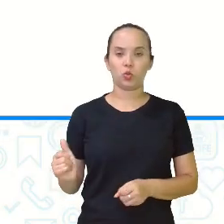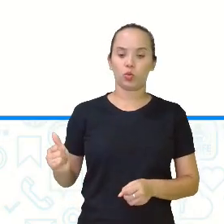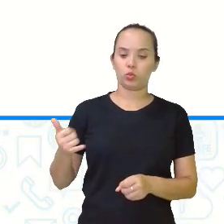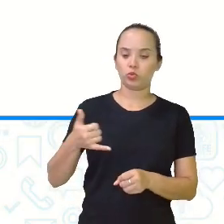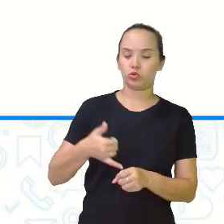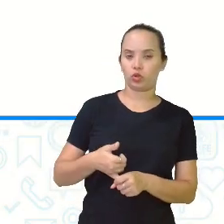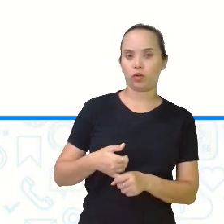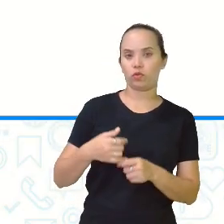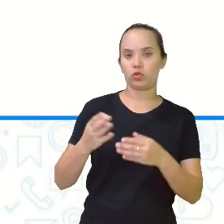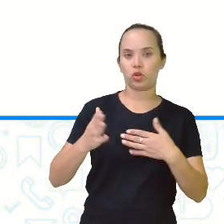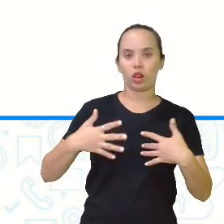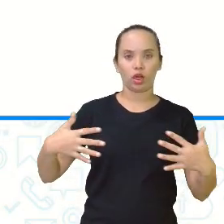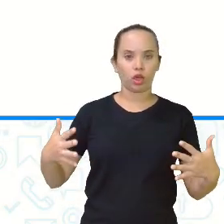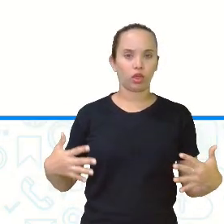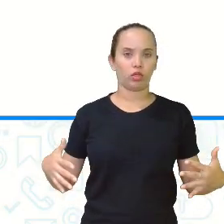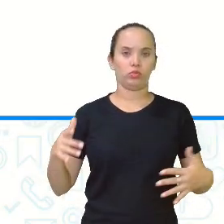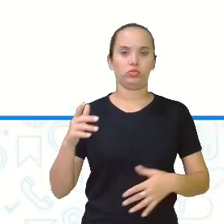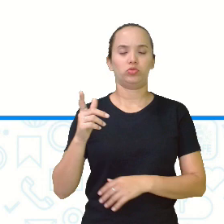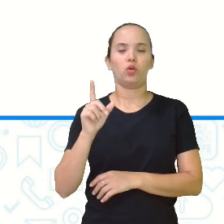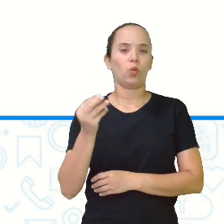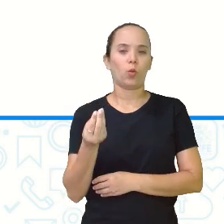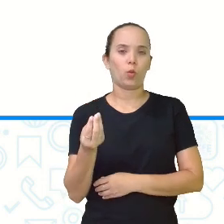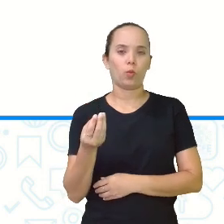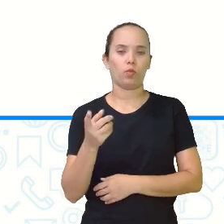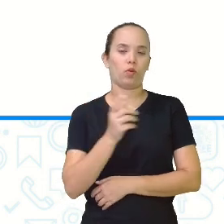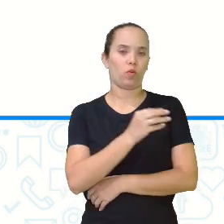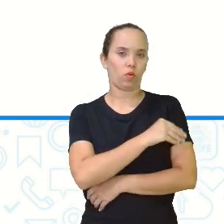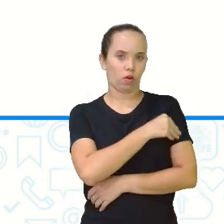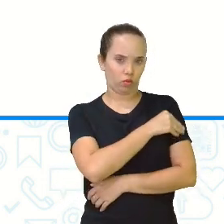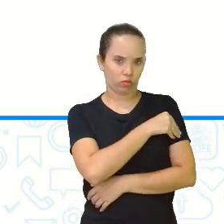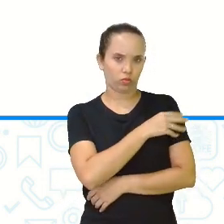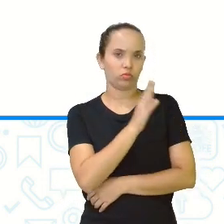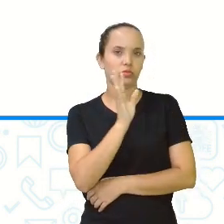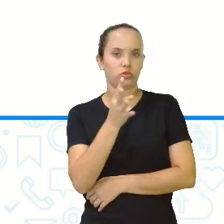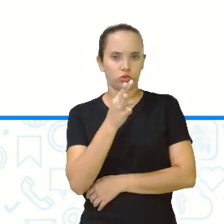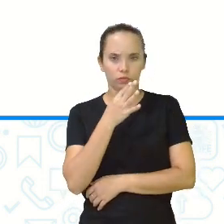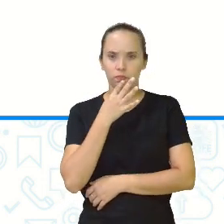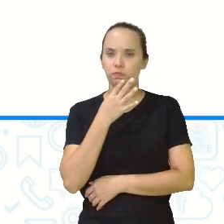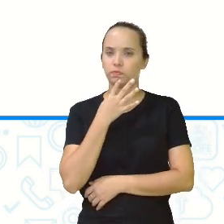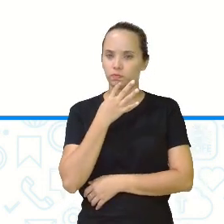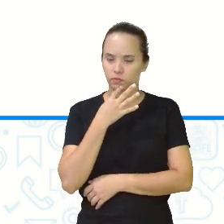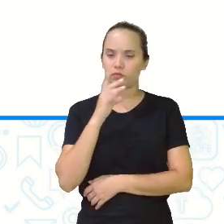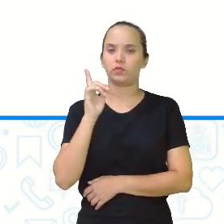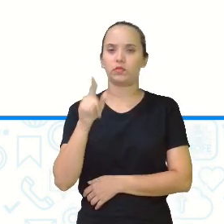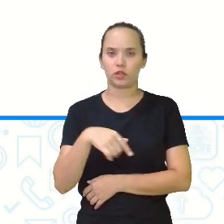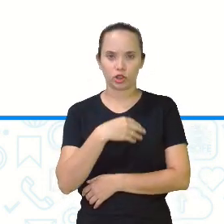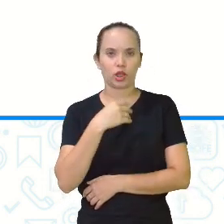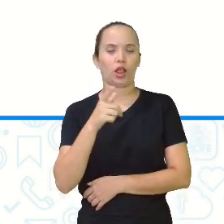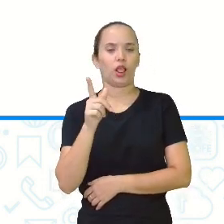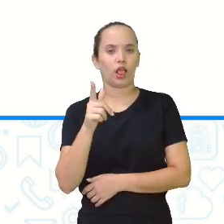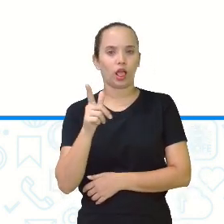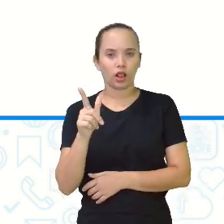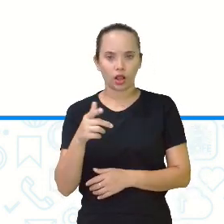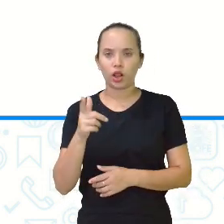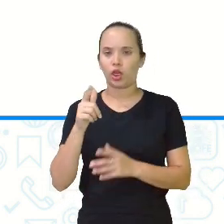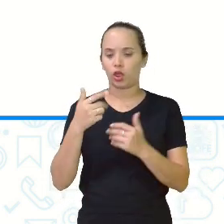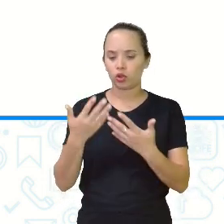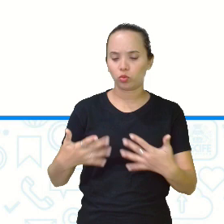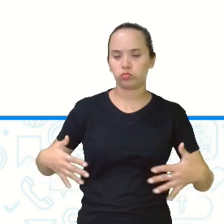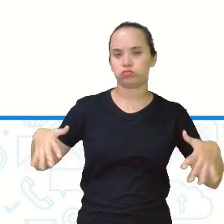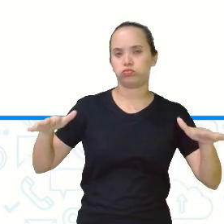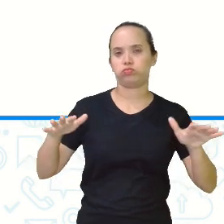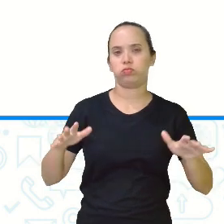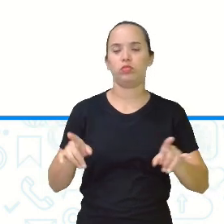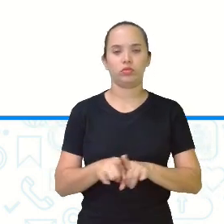os combustíveis líquidos. O álcool, que a gente conhece, o álcool é um combustível líquido, ele entra em processo